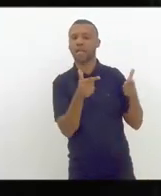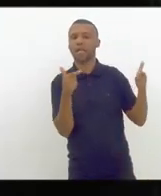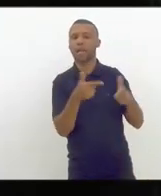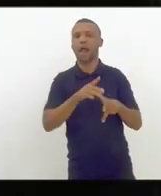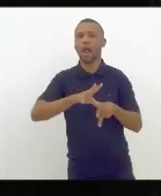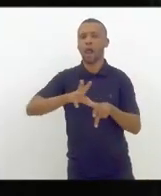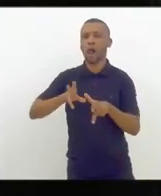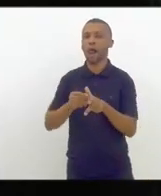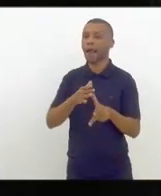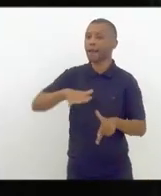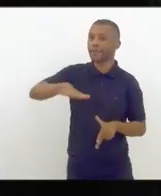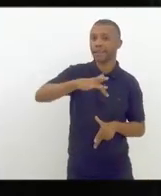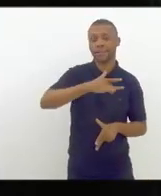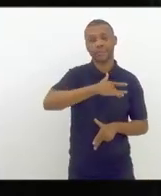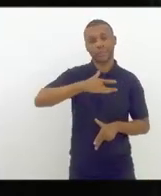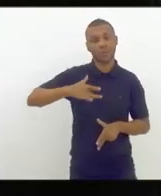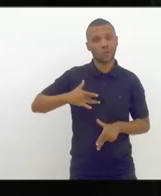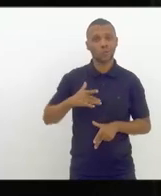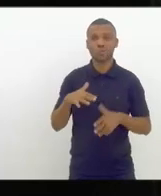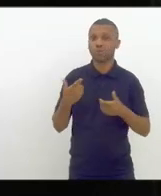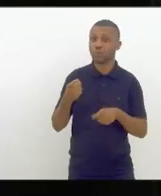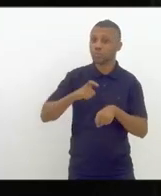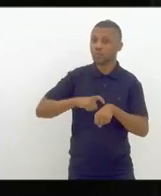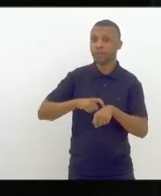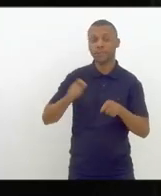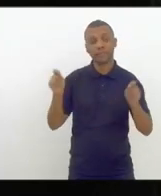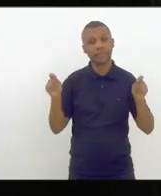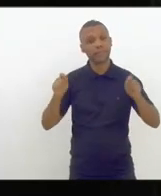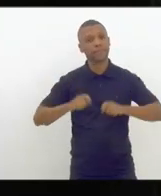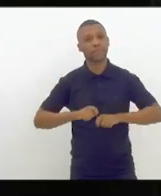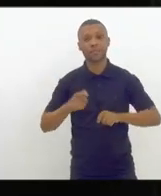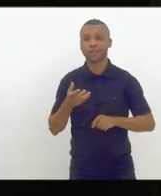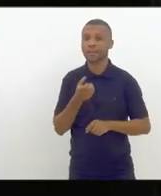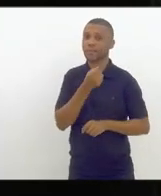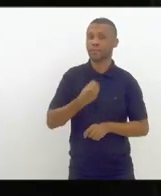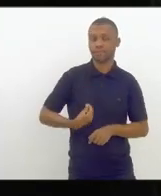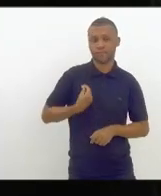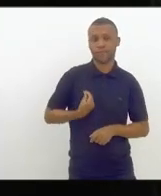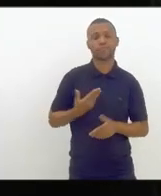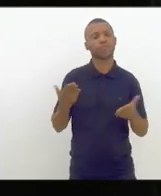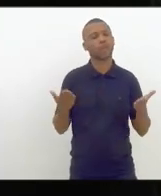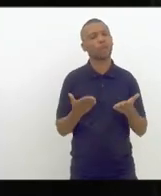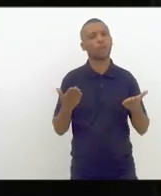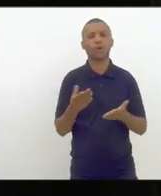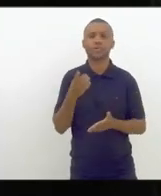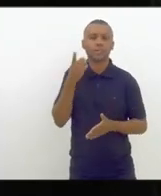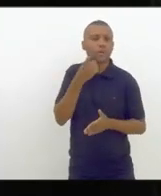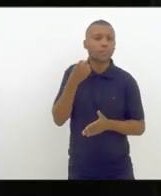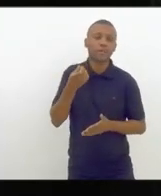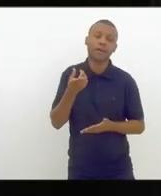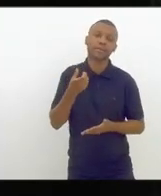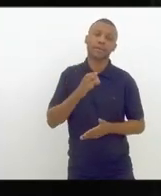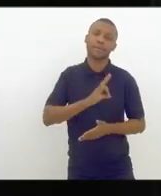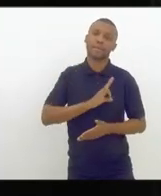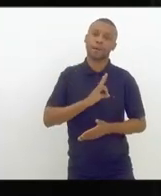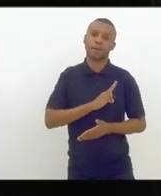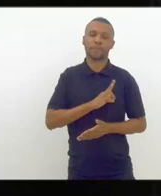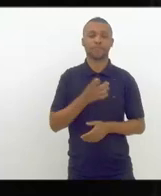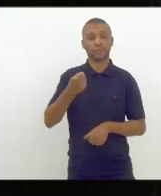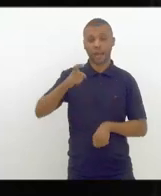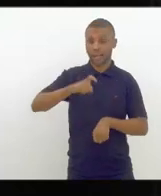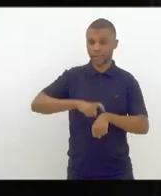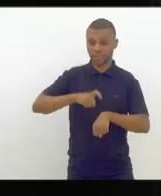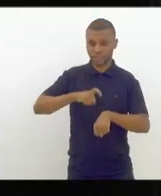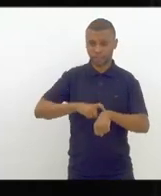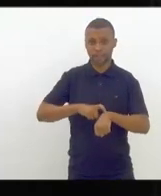na saúde, quando deveria estar salvando vidas. E hoje, deputada Marta Rocha, a essa hora,